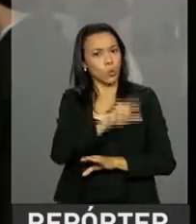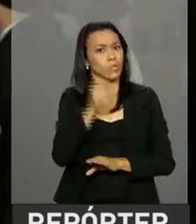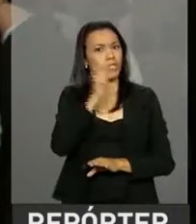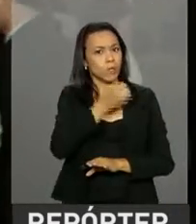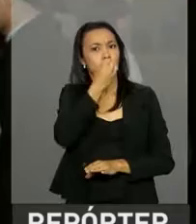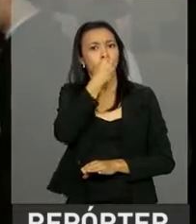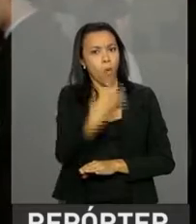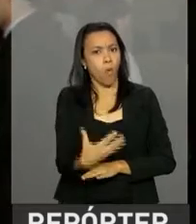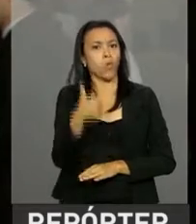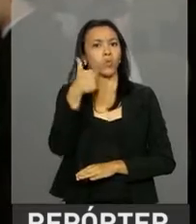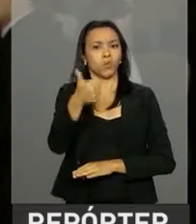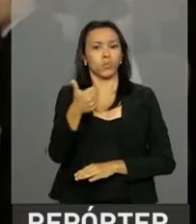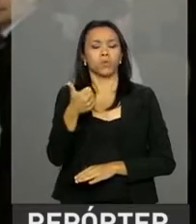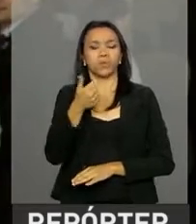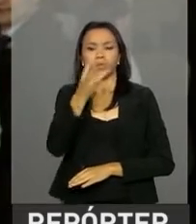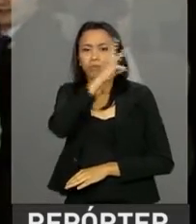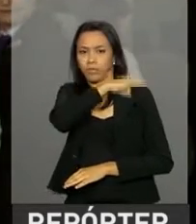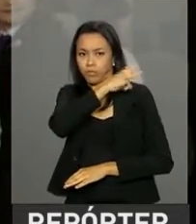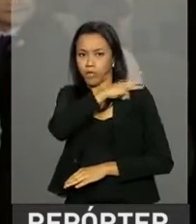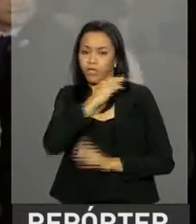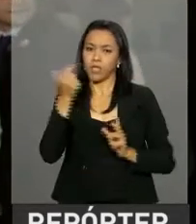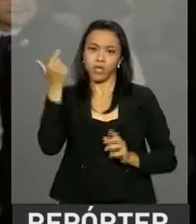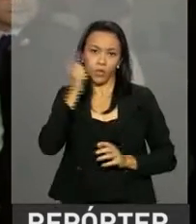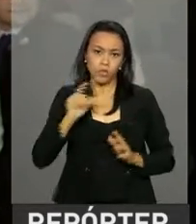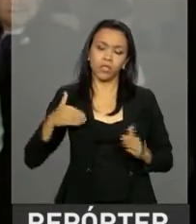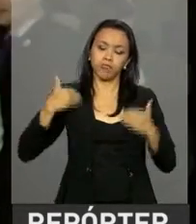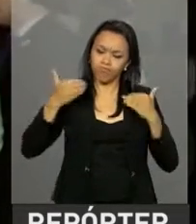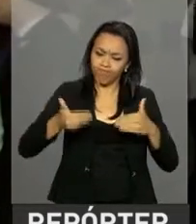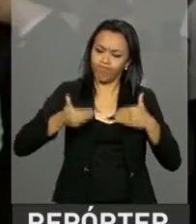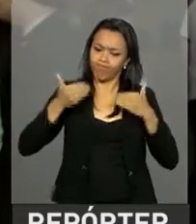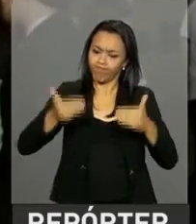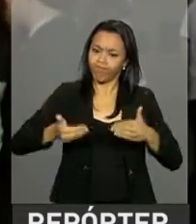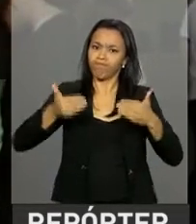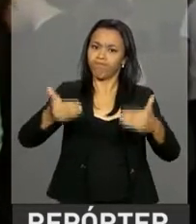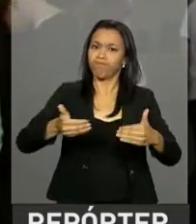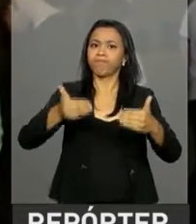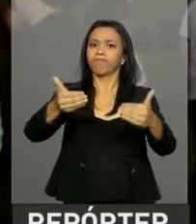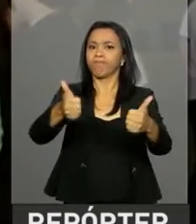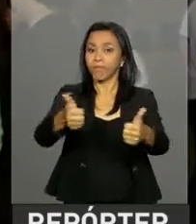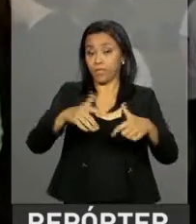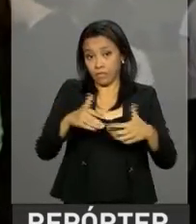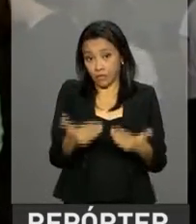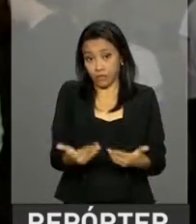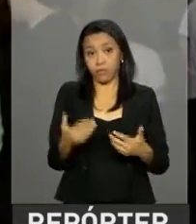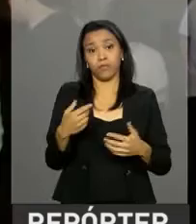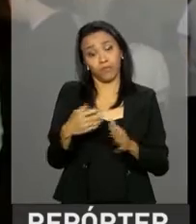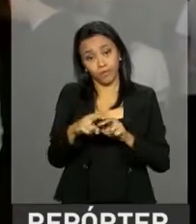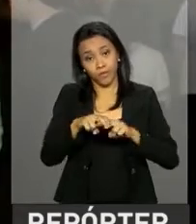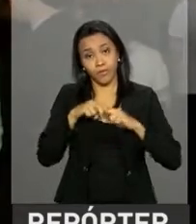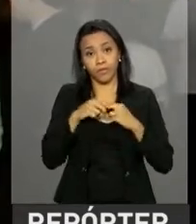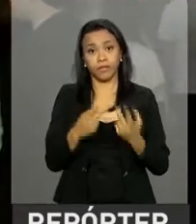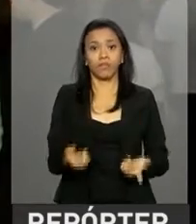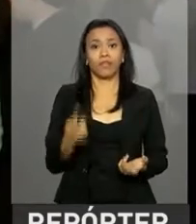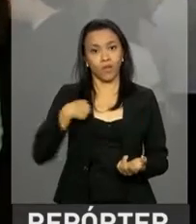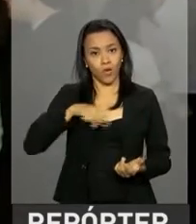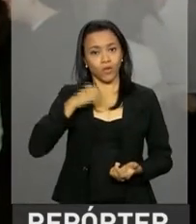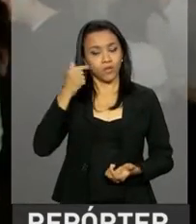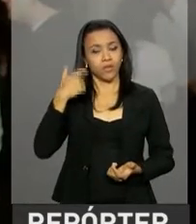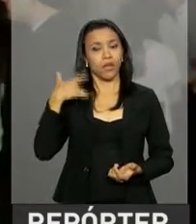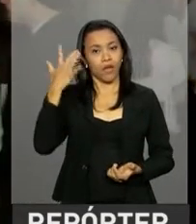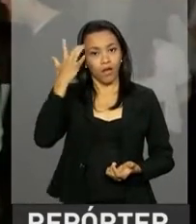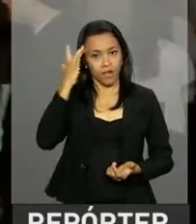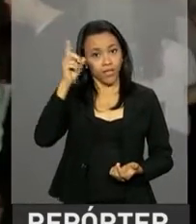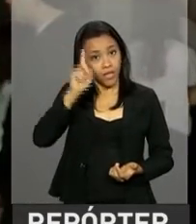bons resultados no ensino médio tem avançado nesse caminho. Então, por esse aspecto também, a gente considera que